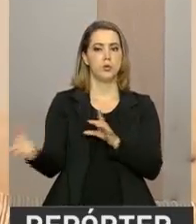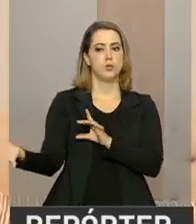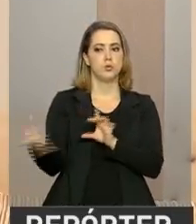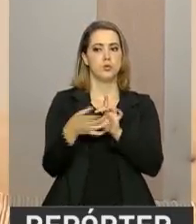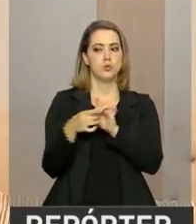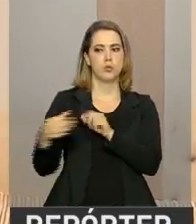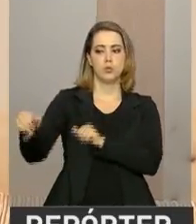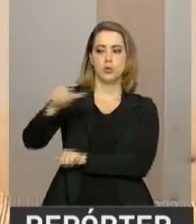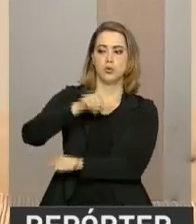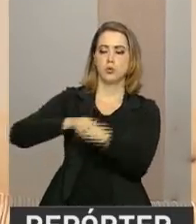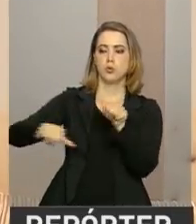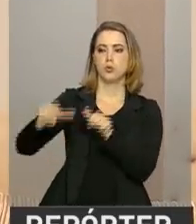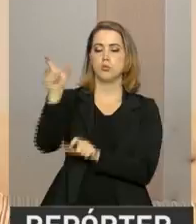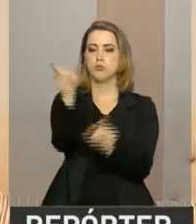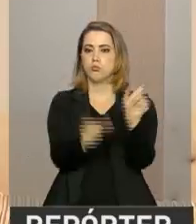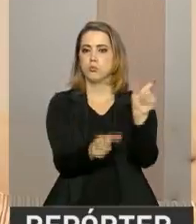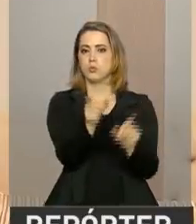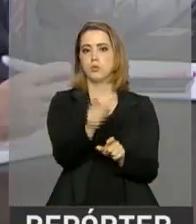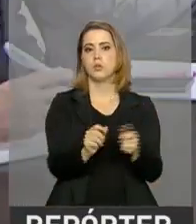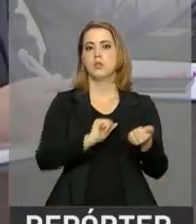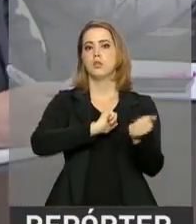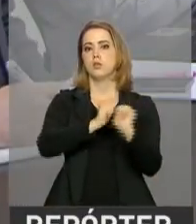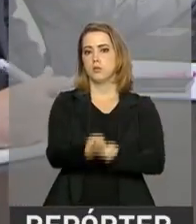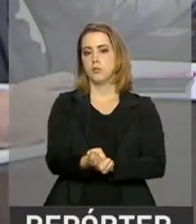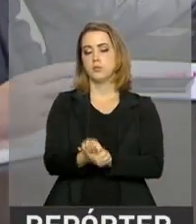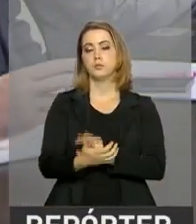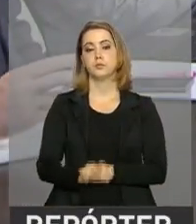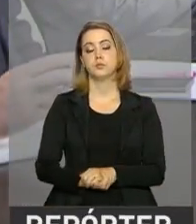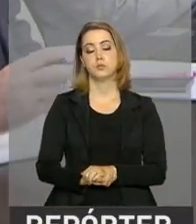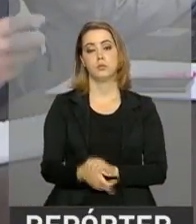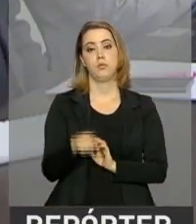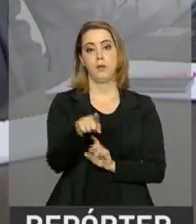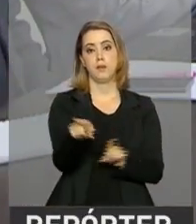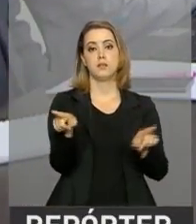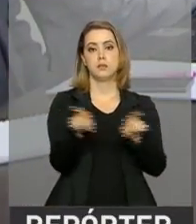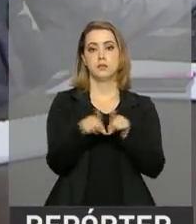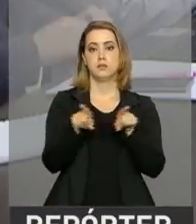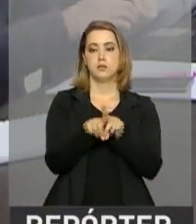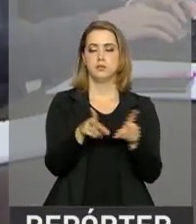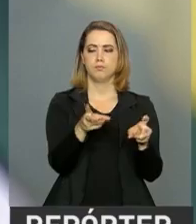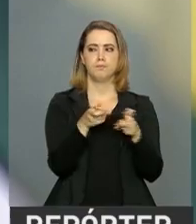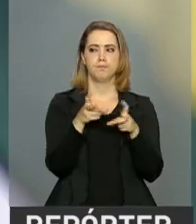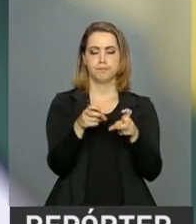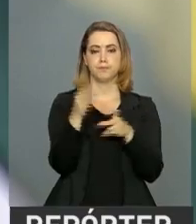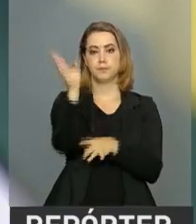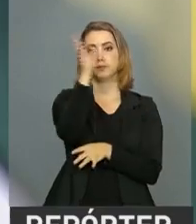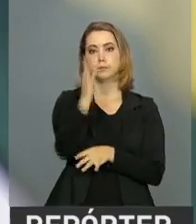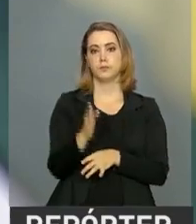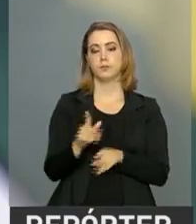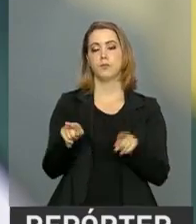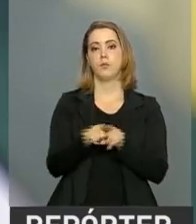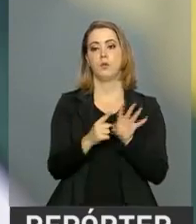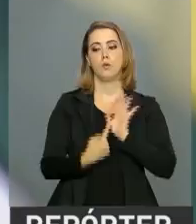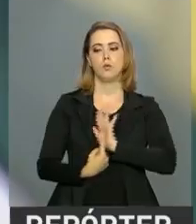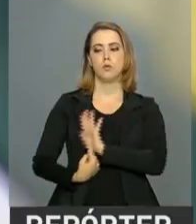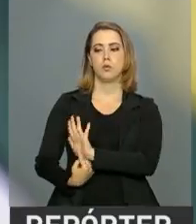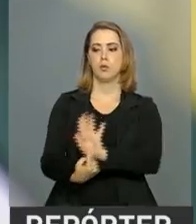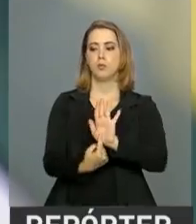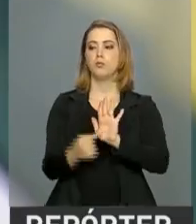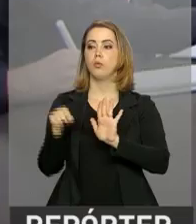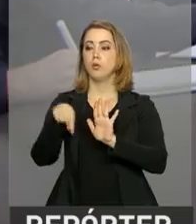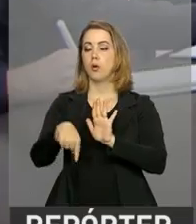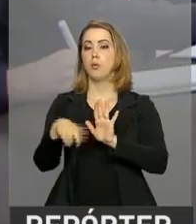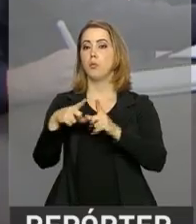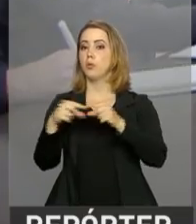intercâmbios humanos e esportes. Essa também é a expectativa do Brasil, que quer mostrar ao Japão